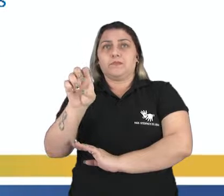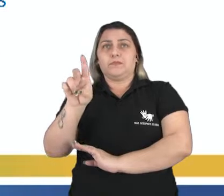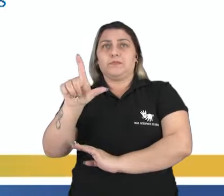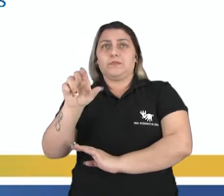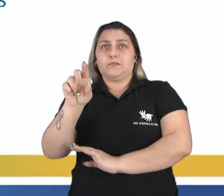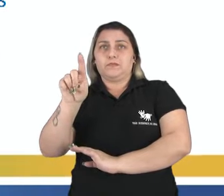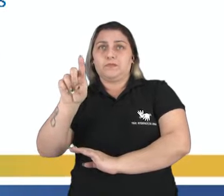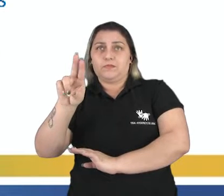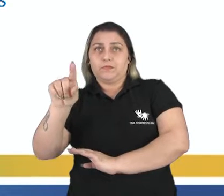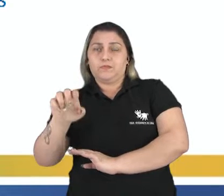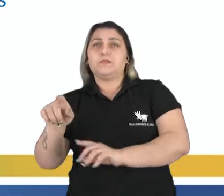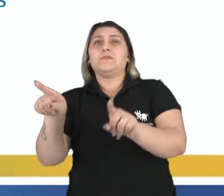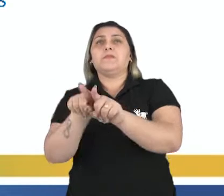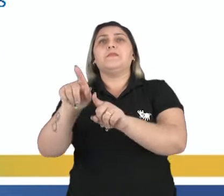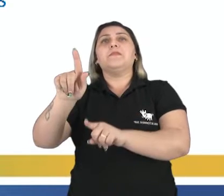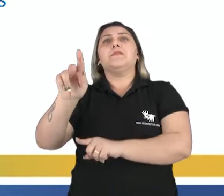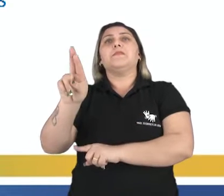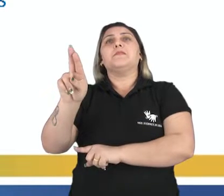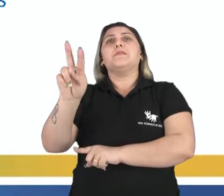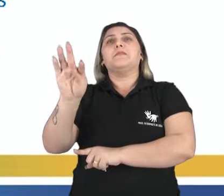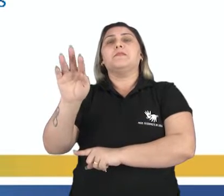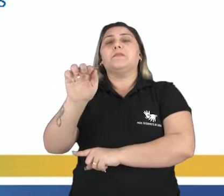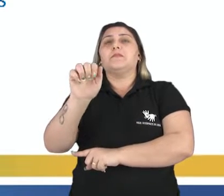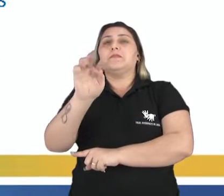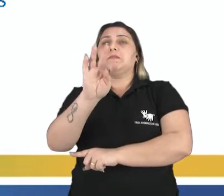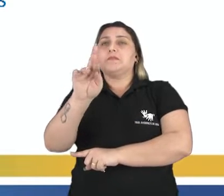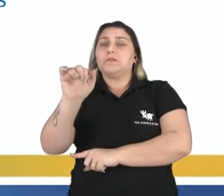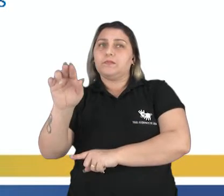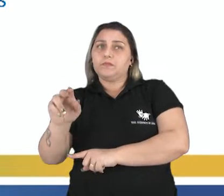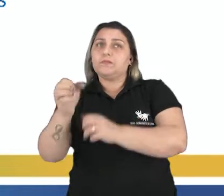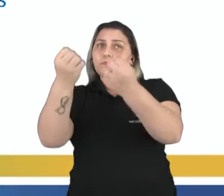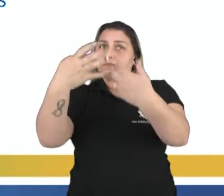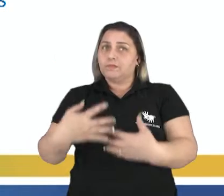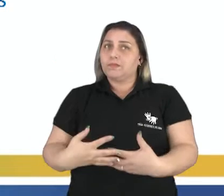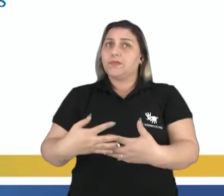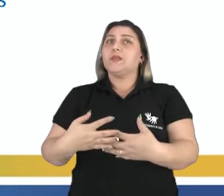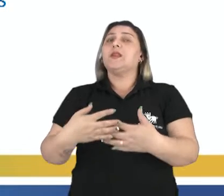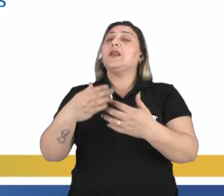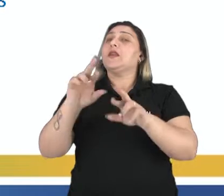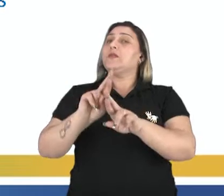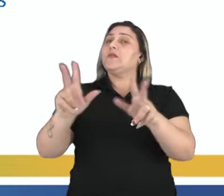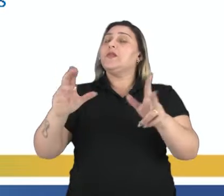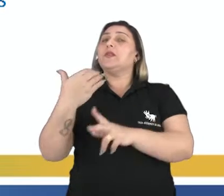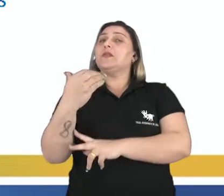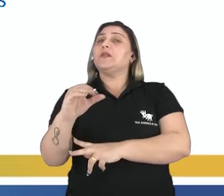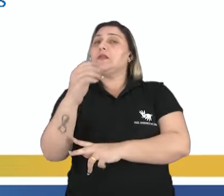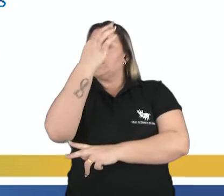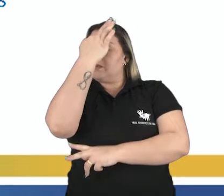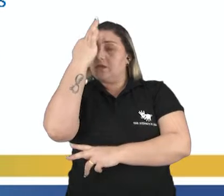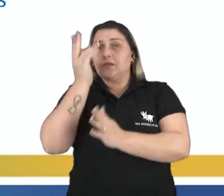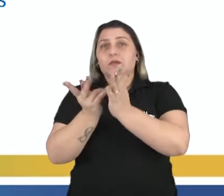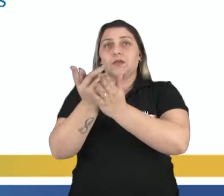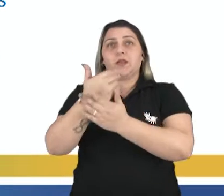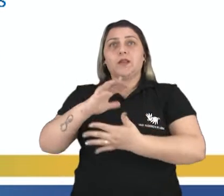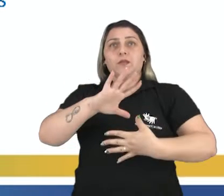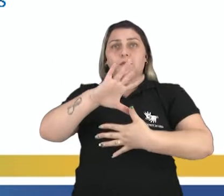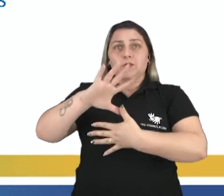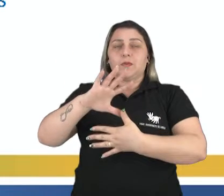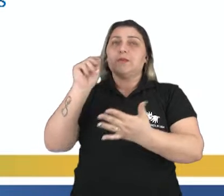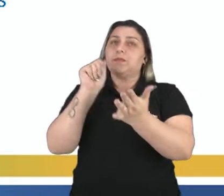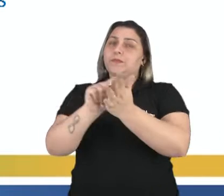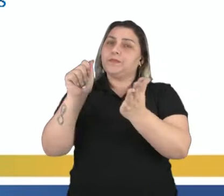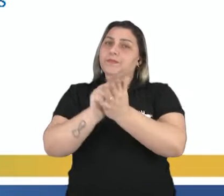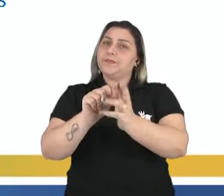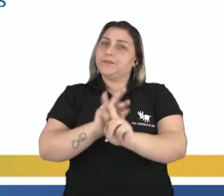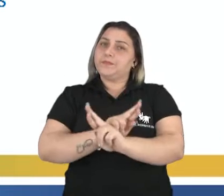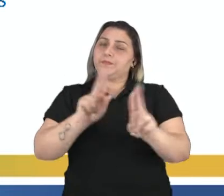Guattari desenham uma cartografia do pensamento onde distingue filosofia, ciência e arte. Neste mapa, escreve